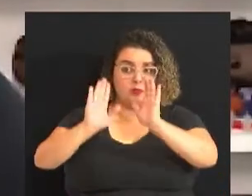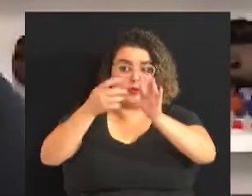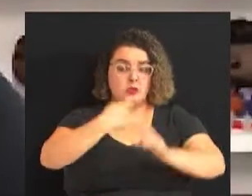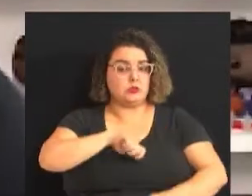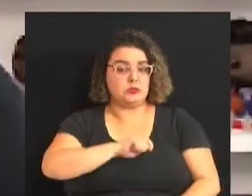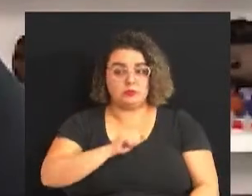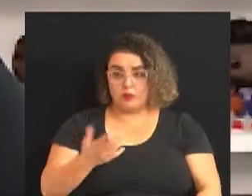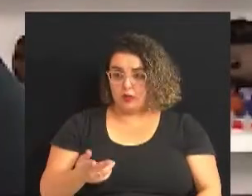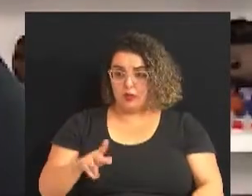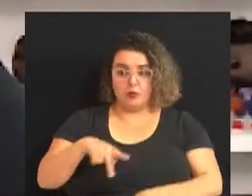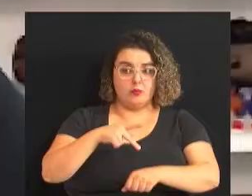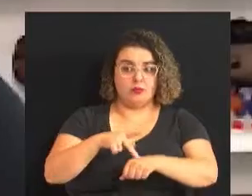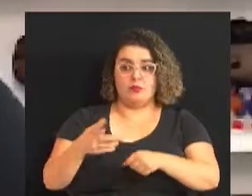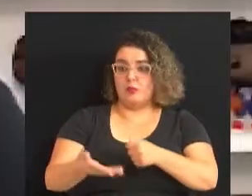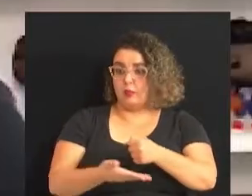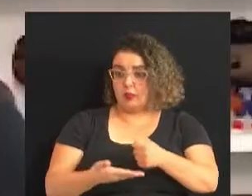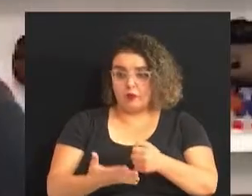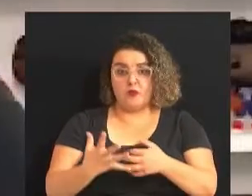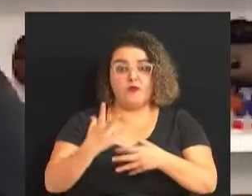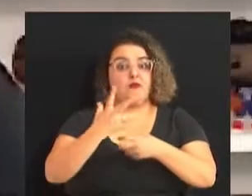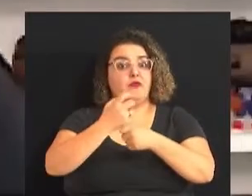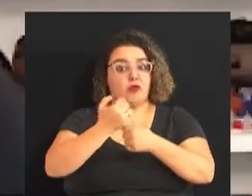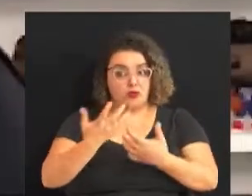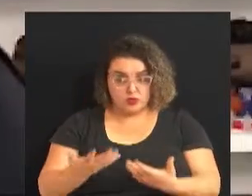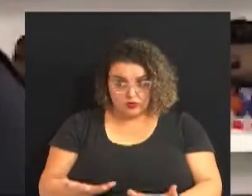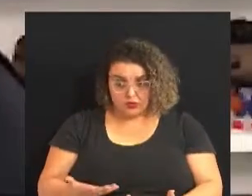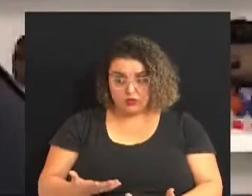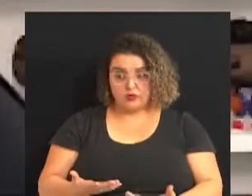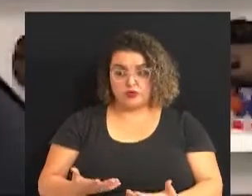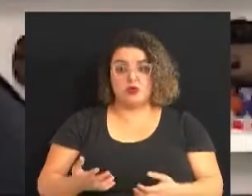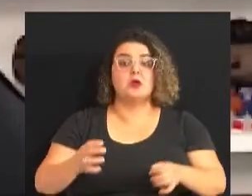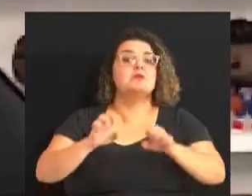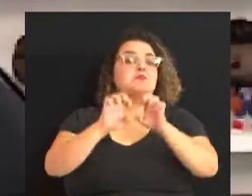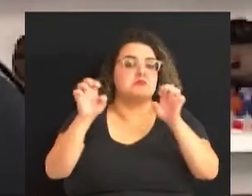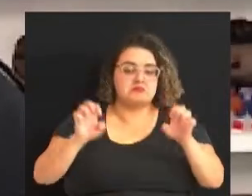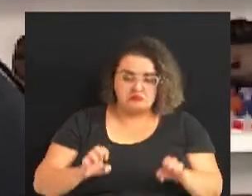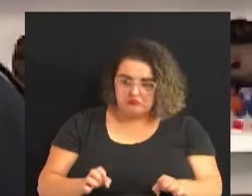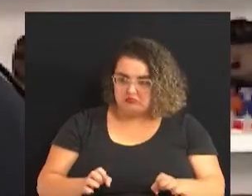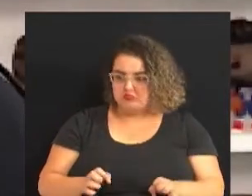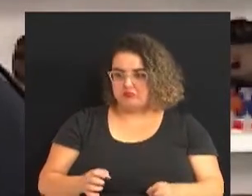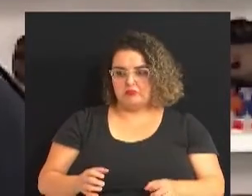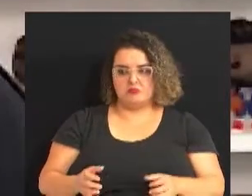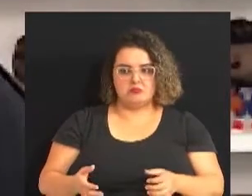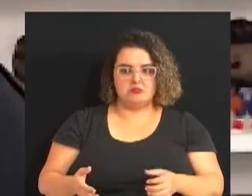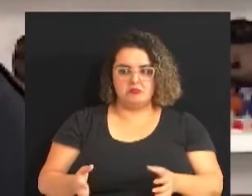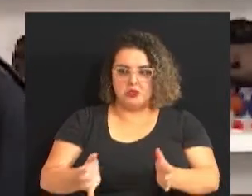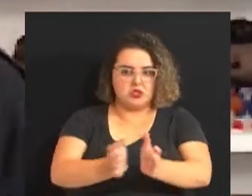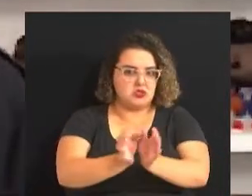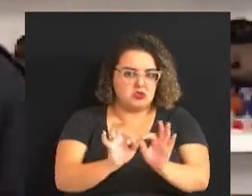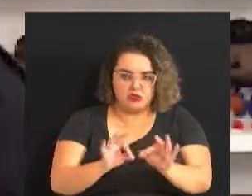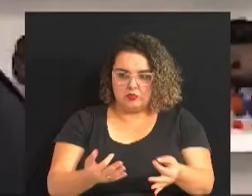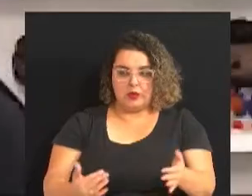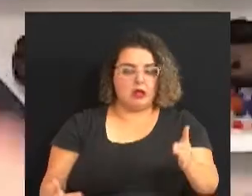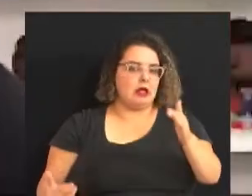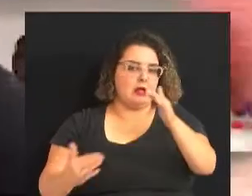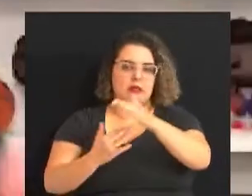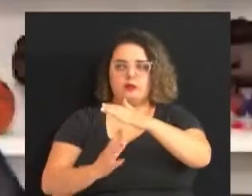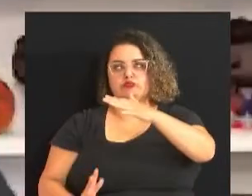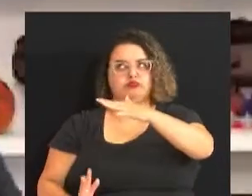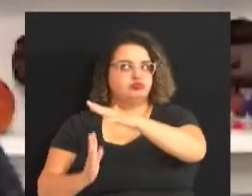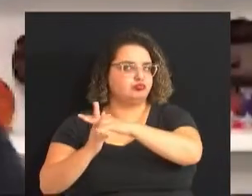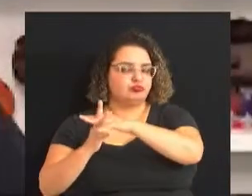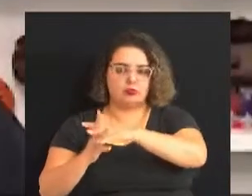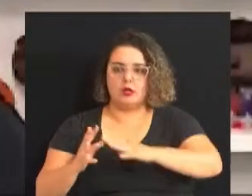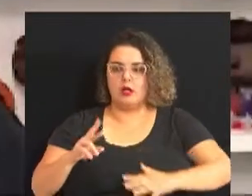país que tem uma base muito forte, que é bem estruturada, desde os times mais simples até os times top, como Real